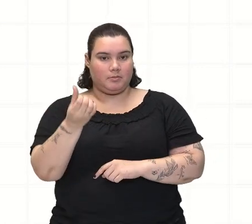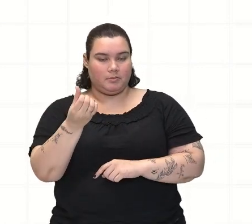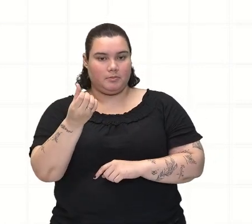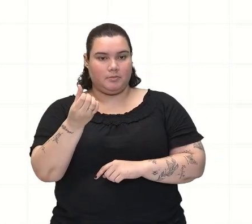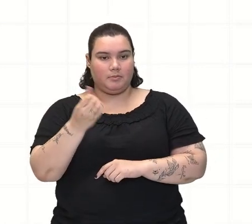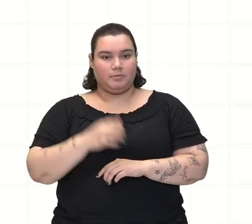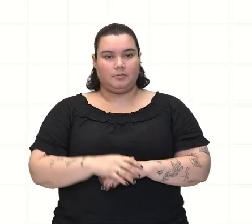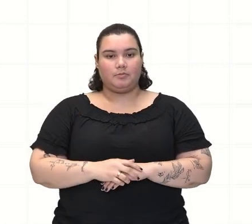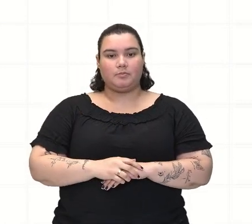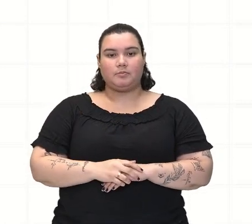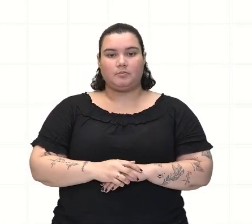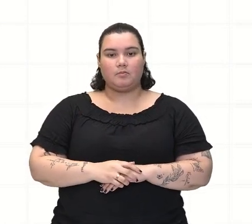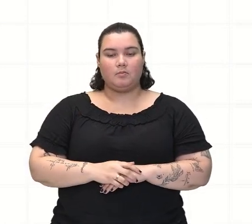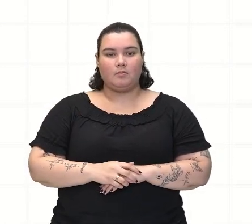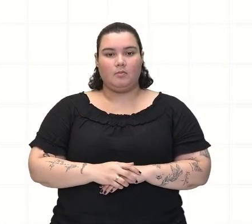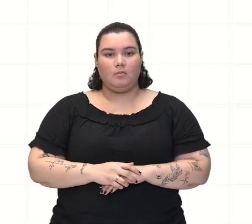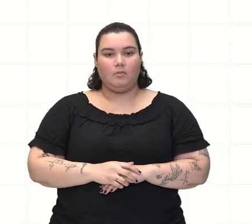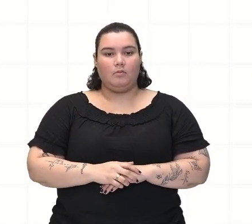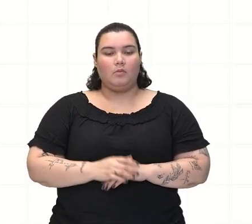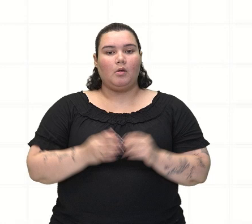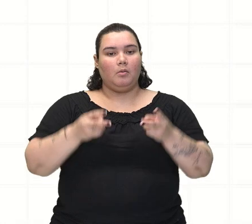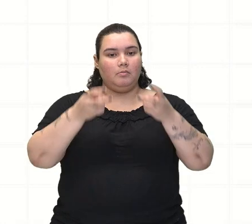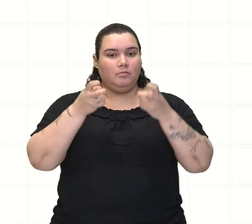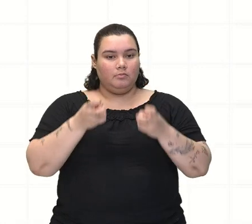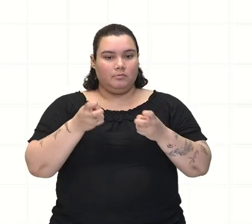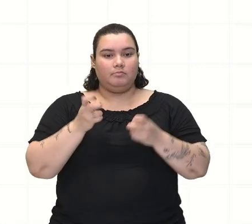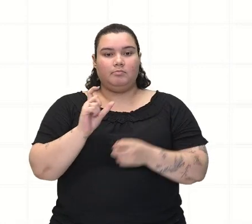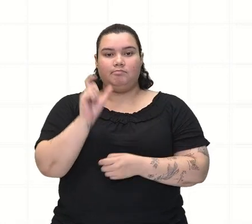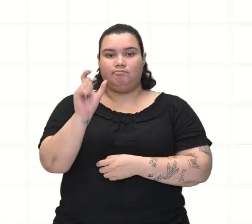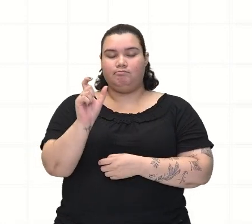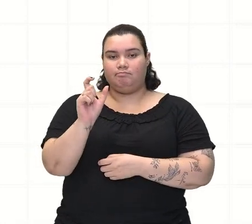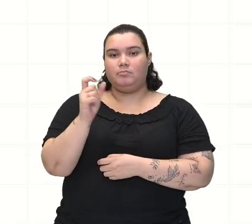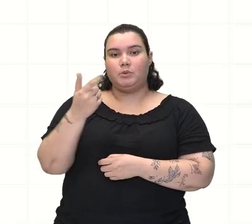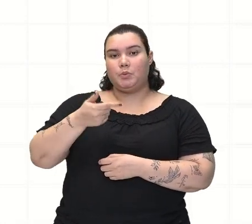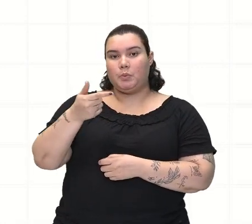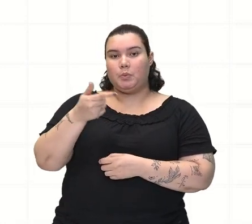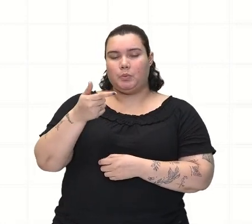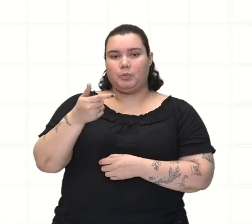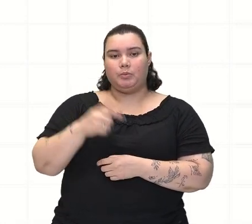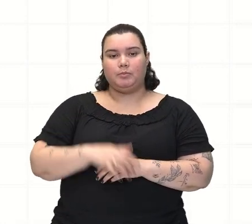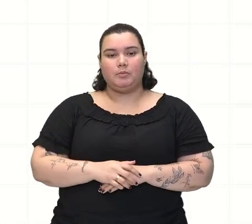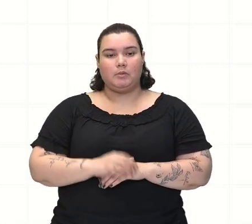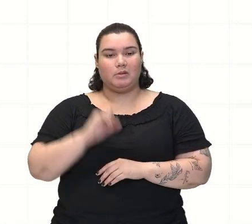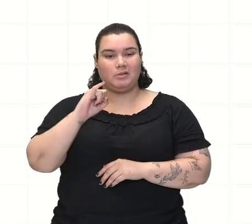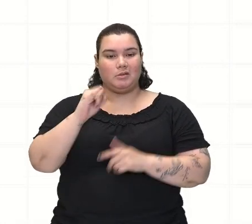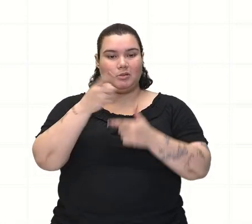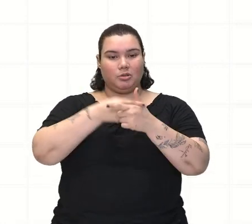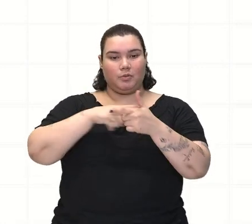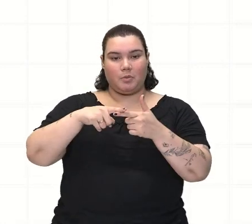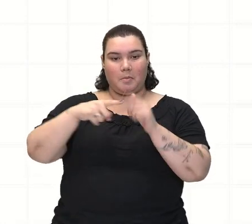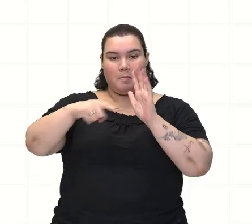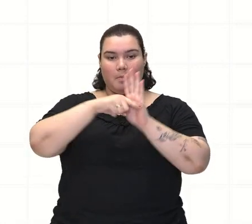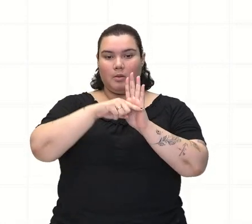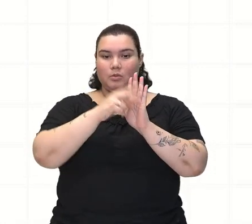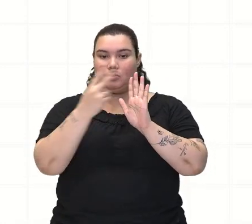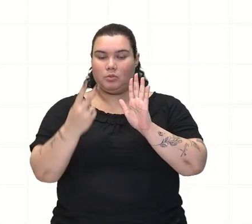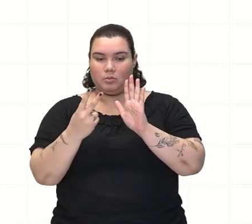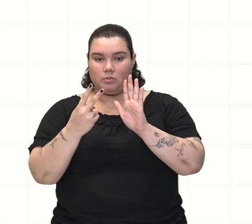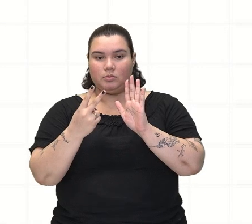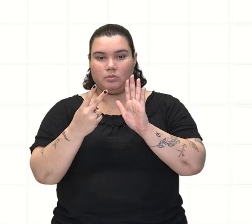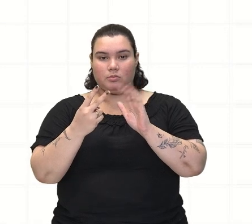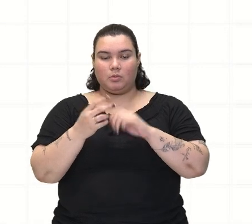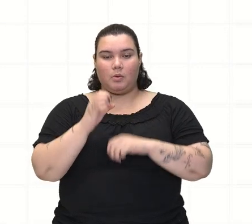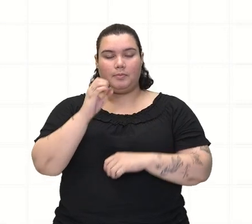16. Então, já observa o segundo termo. Ó, se eu dividir por menos 2, né? Se eu dividir por